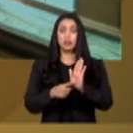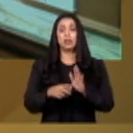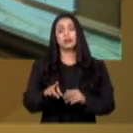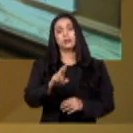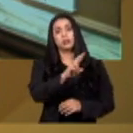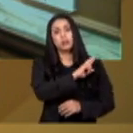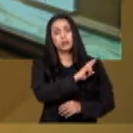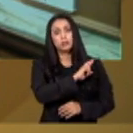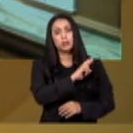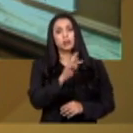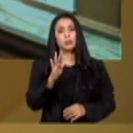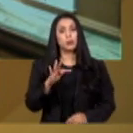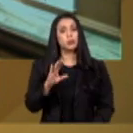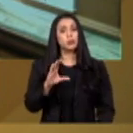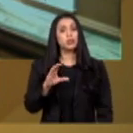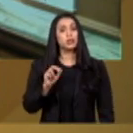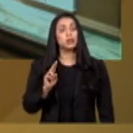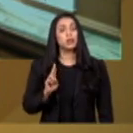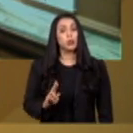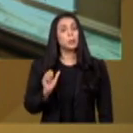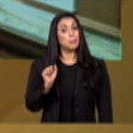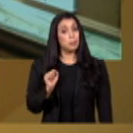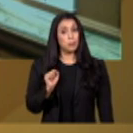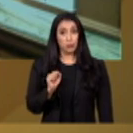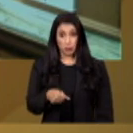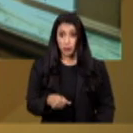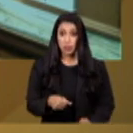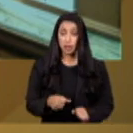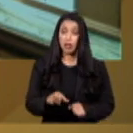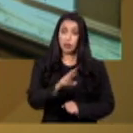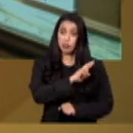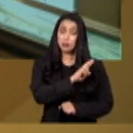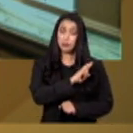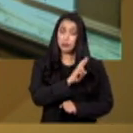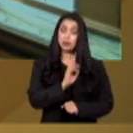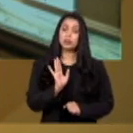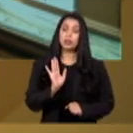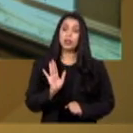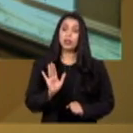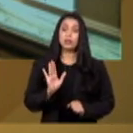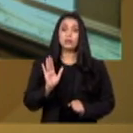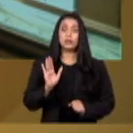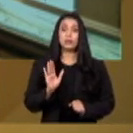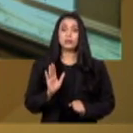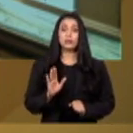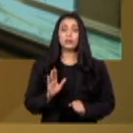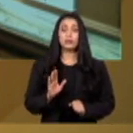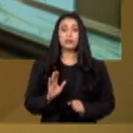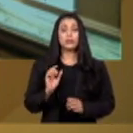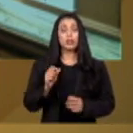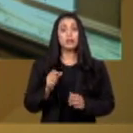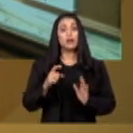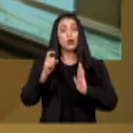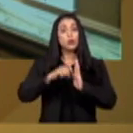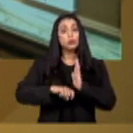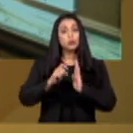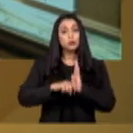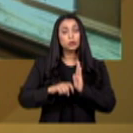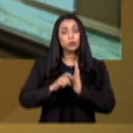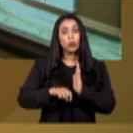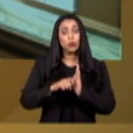responsável tribunal pode errar é responsável profissional de grau